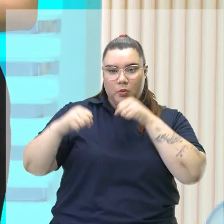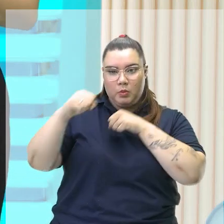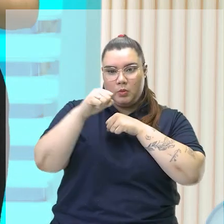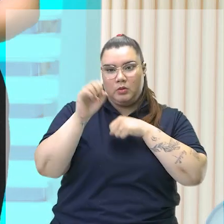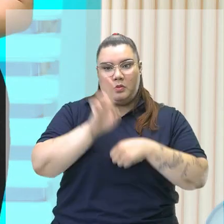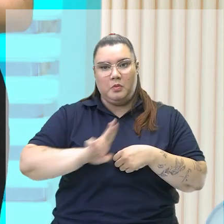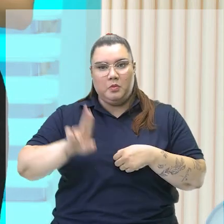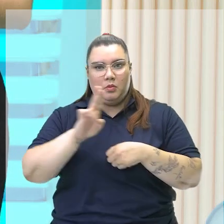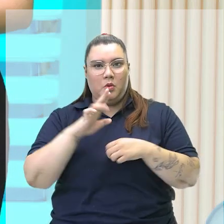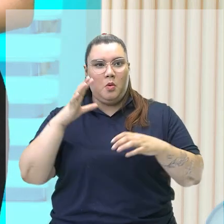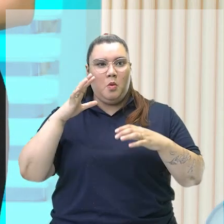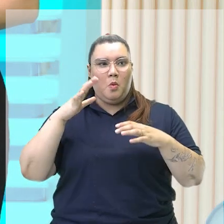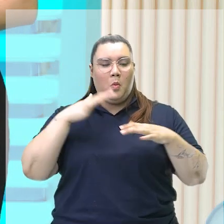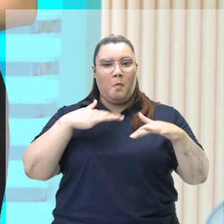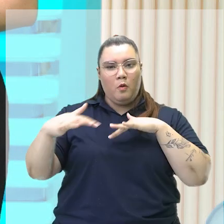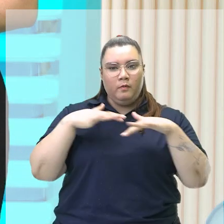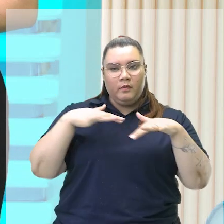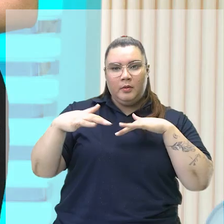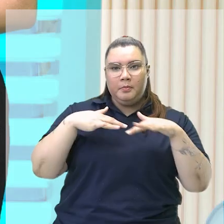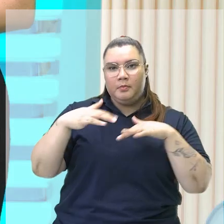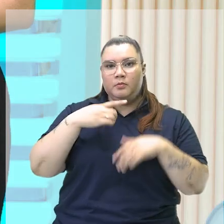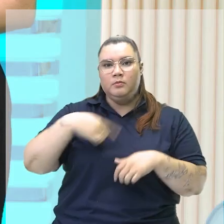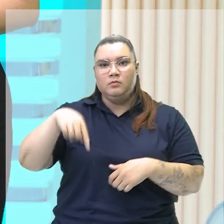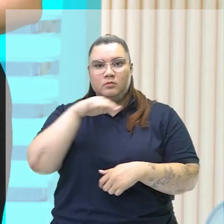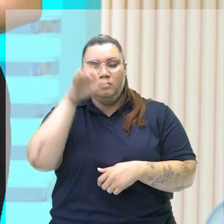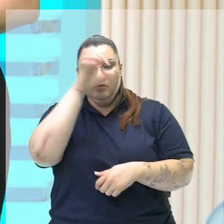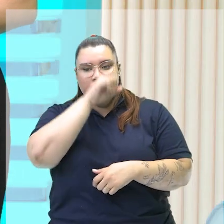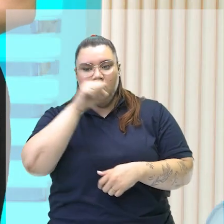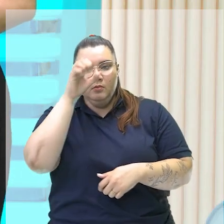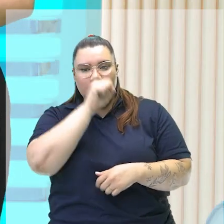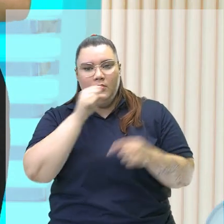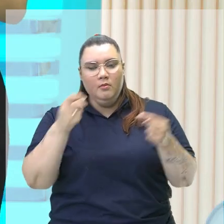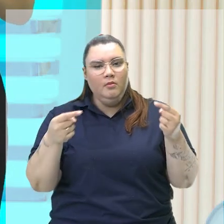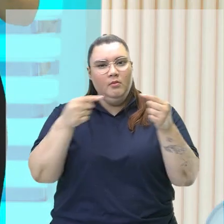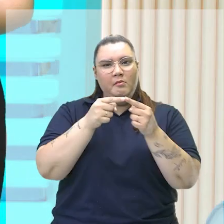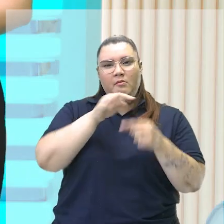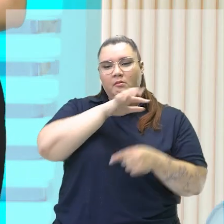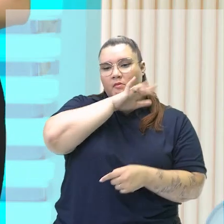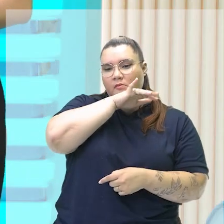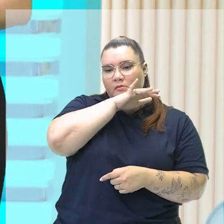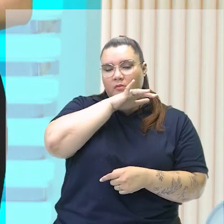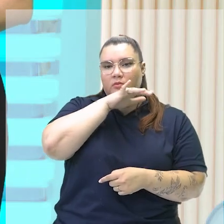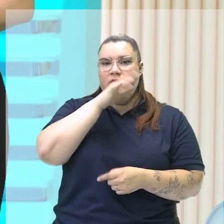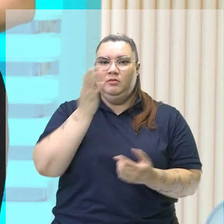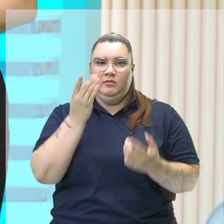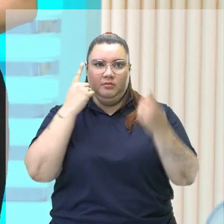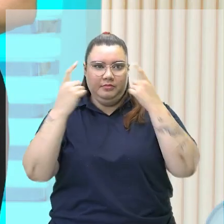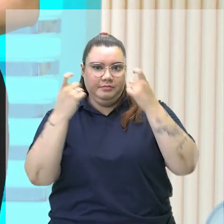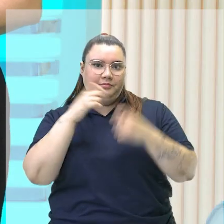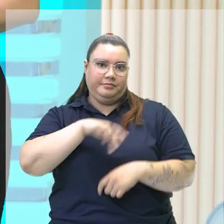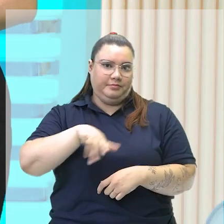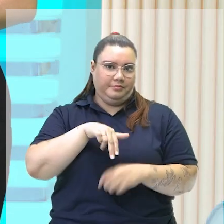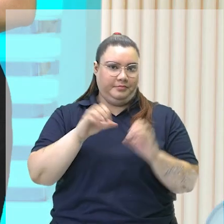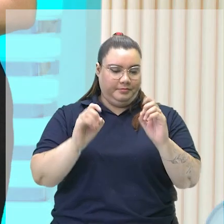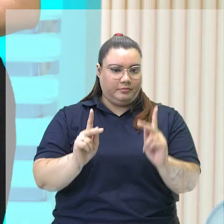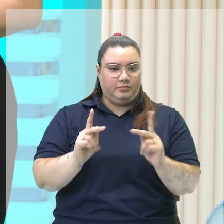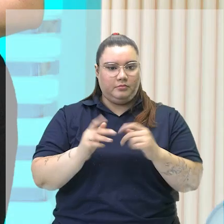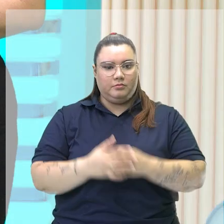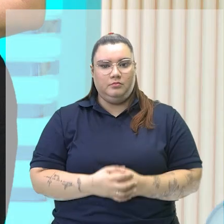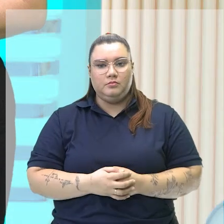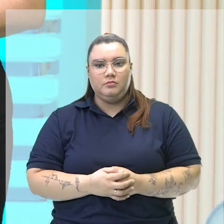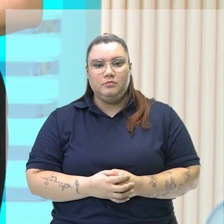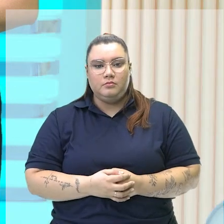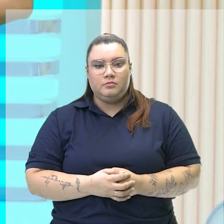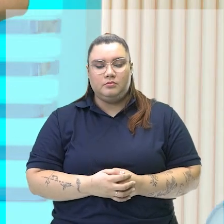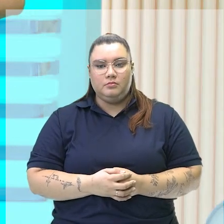utilize ali os movimentos que você aprendeu para, né, causar aí a questão da violência, tá bom? Muito